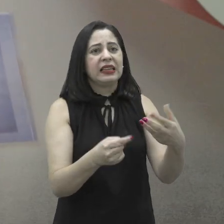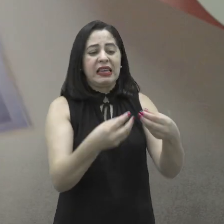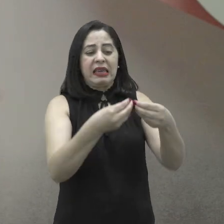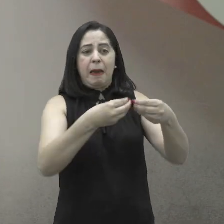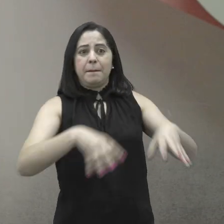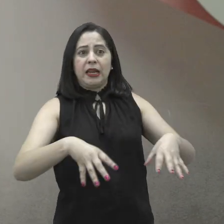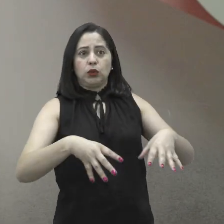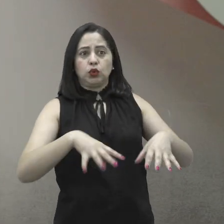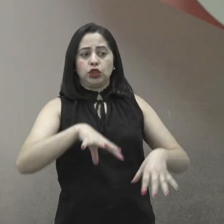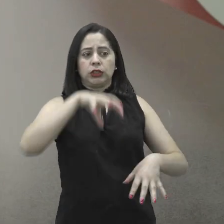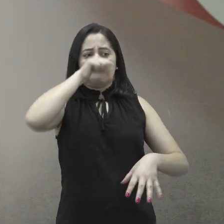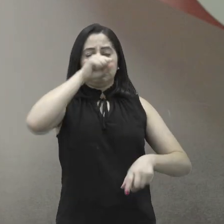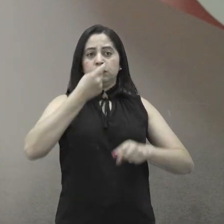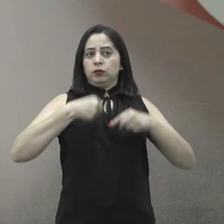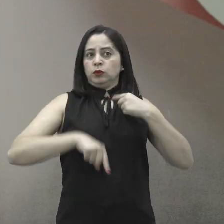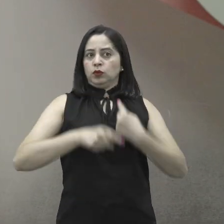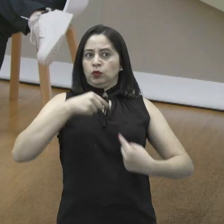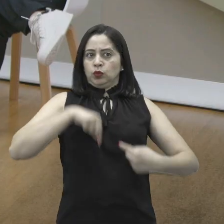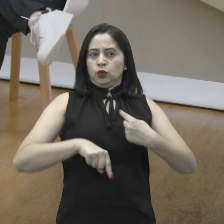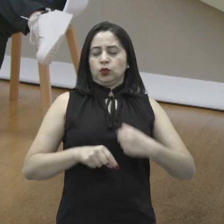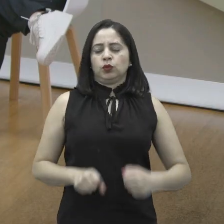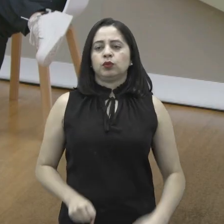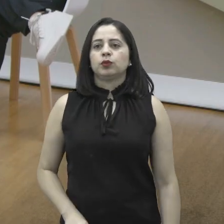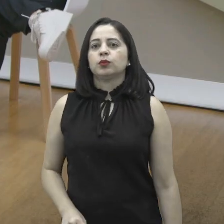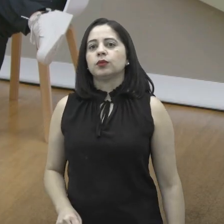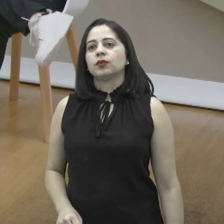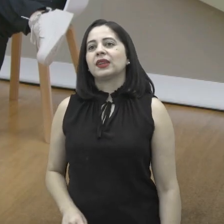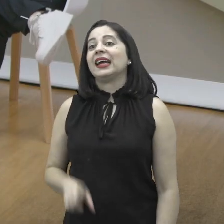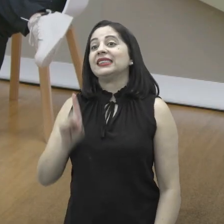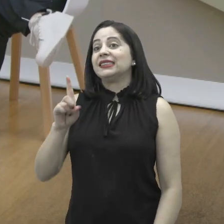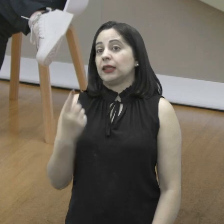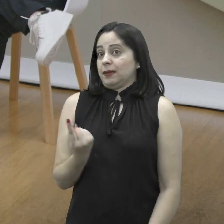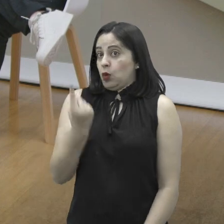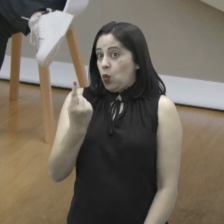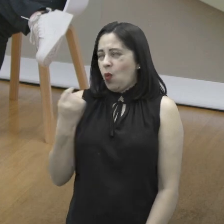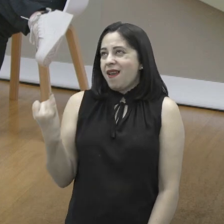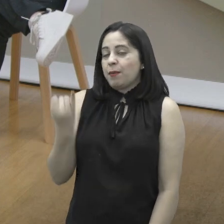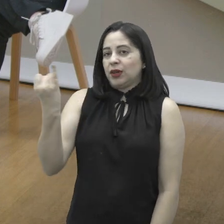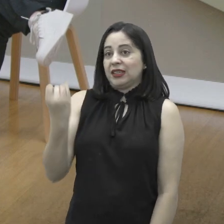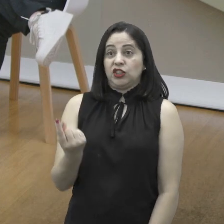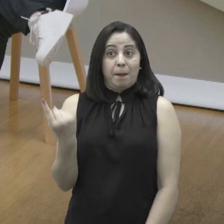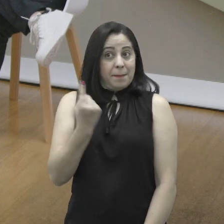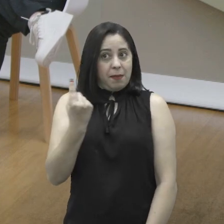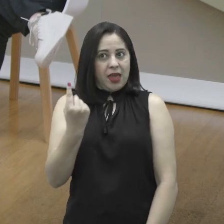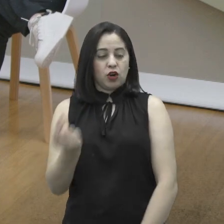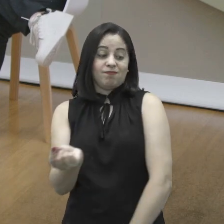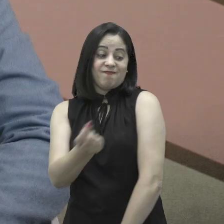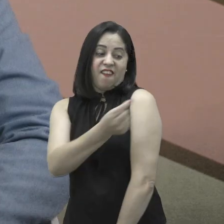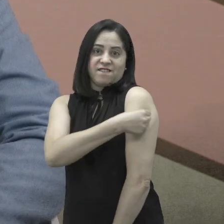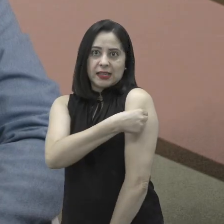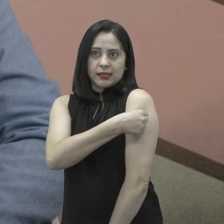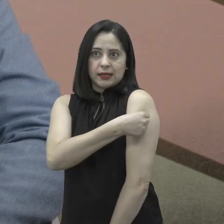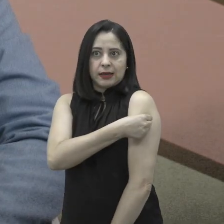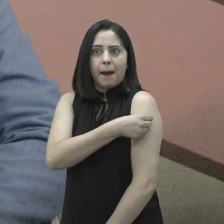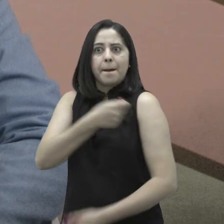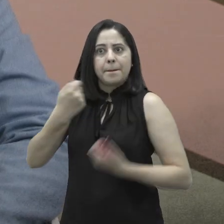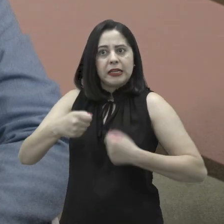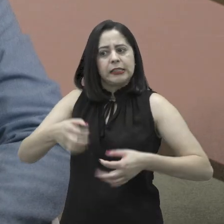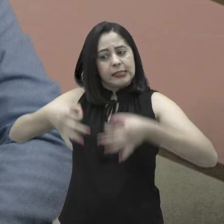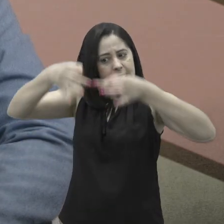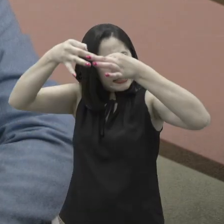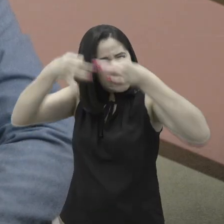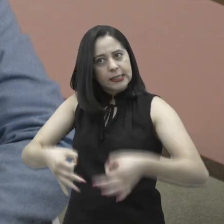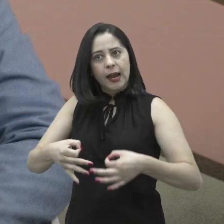o nosso sistema respiratório? Legal. Então, uma coisa muito importante. Primeiro ponto, vacinação. Temos que estar com a vacinação em dia